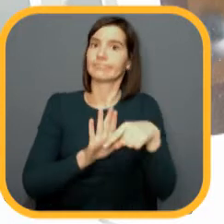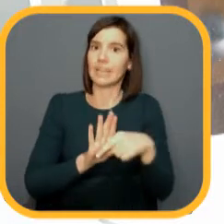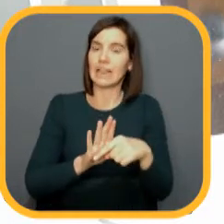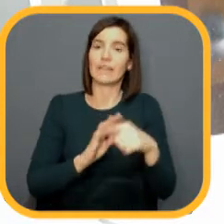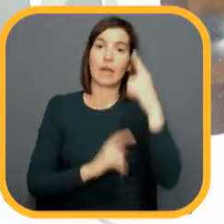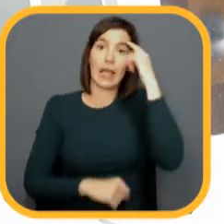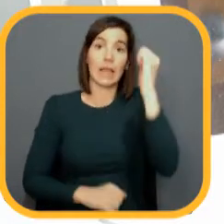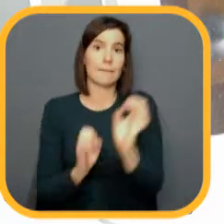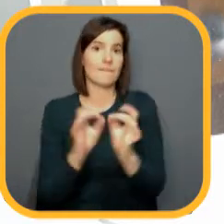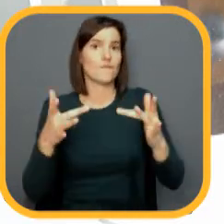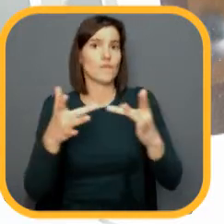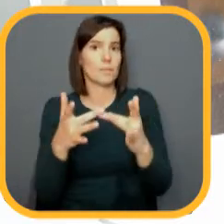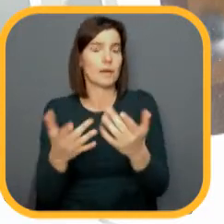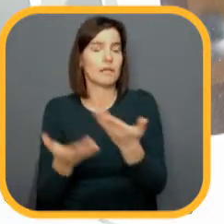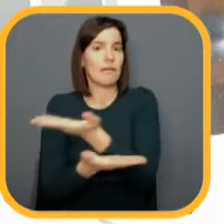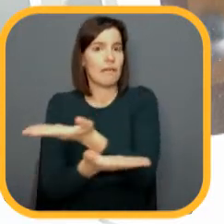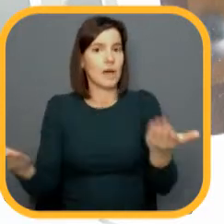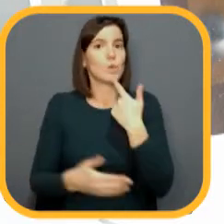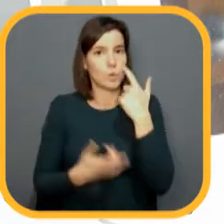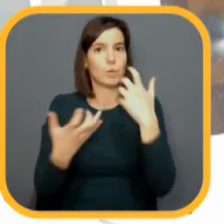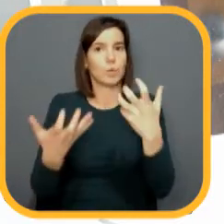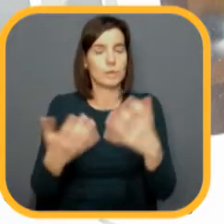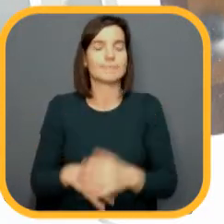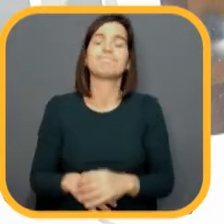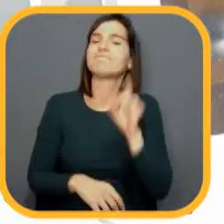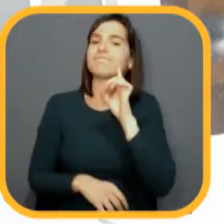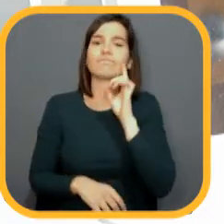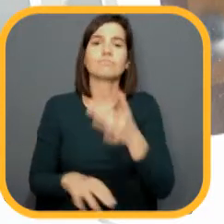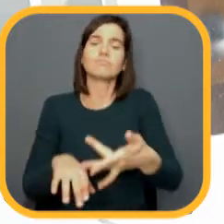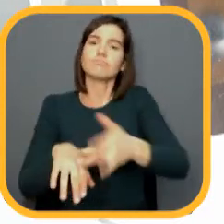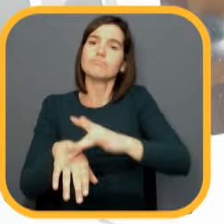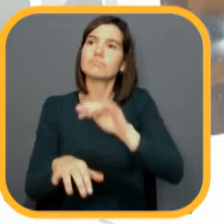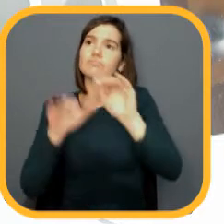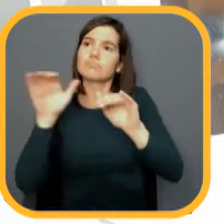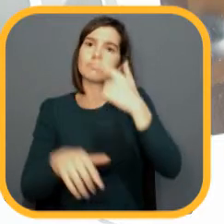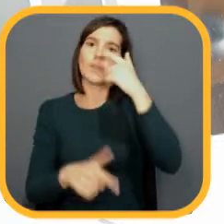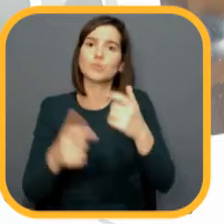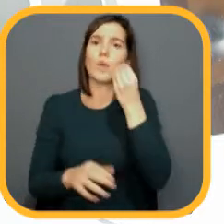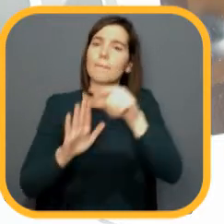existem consequências negativas e os crimes informáticos são uma realidade cada vez mais presente. É